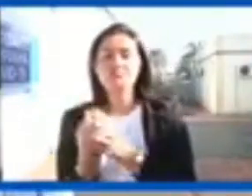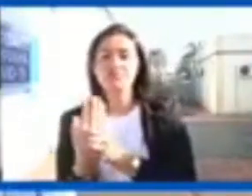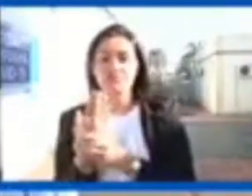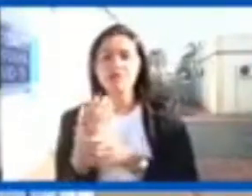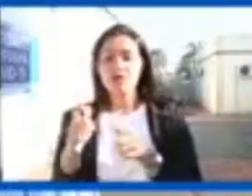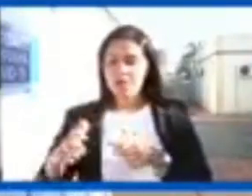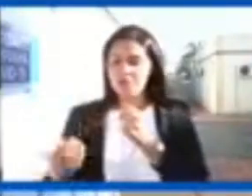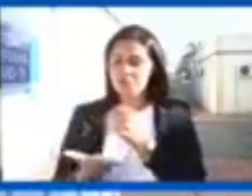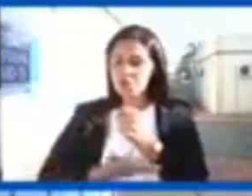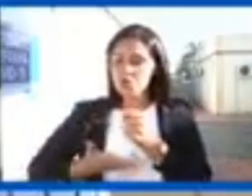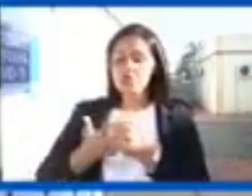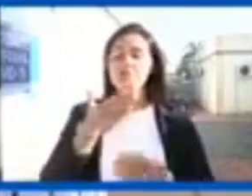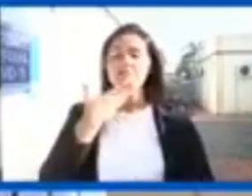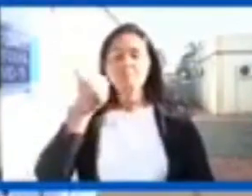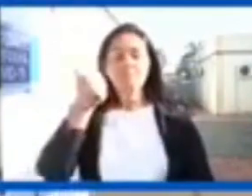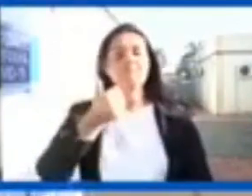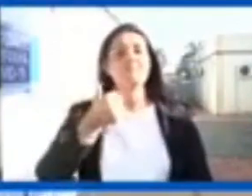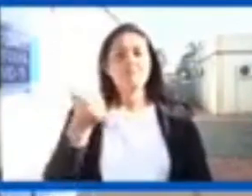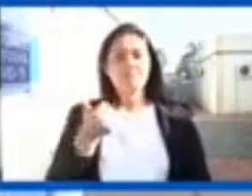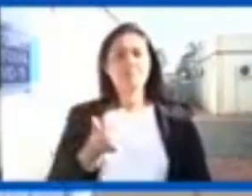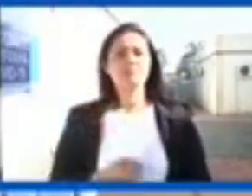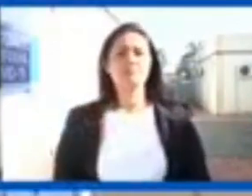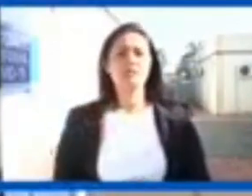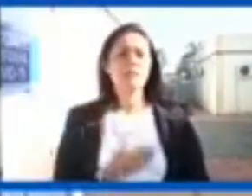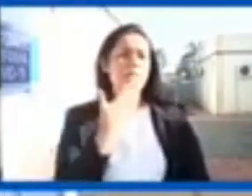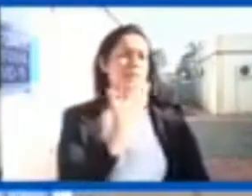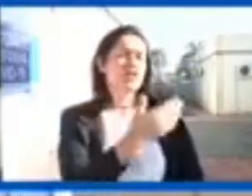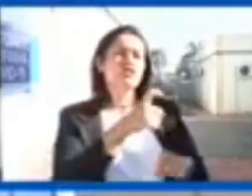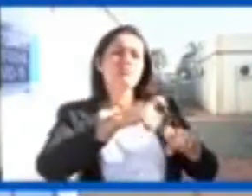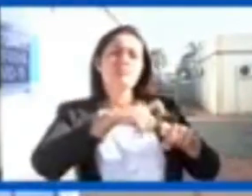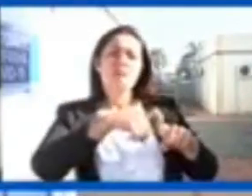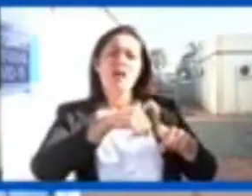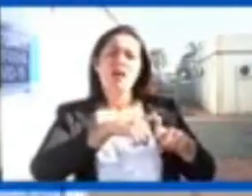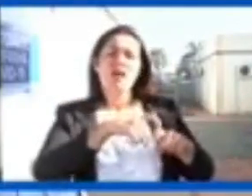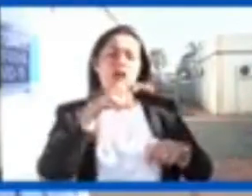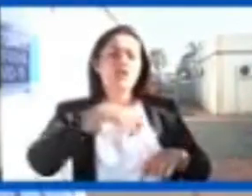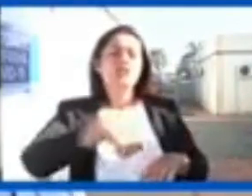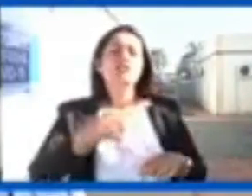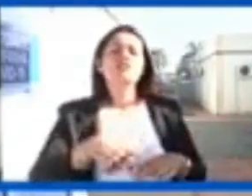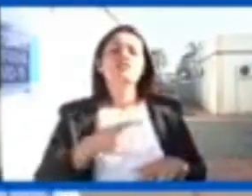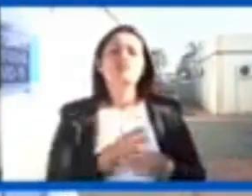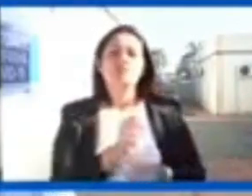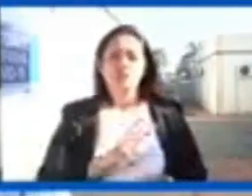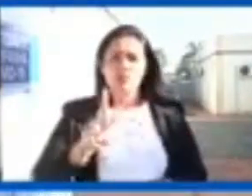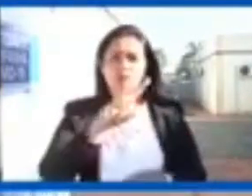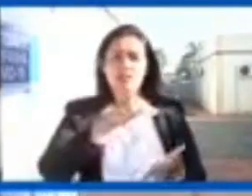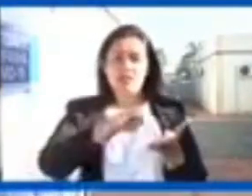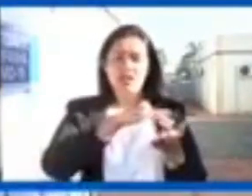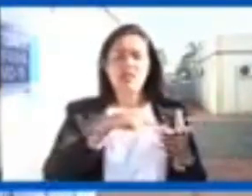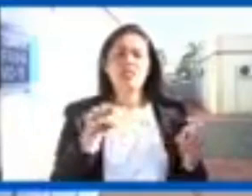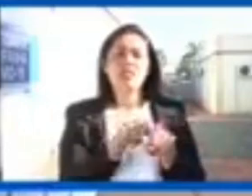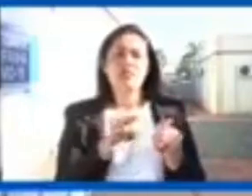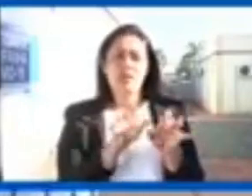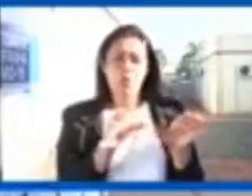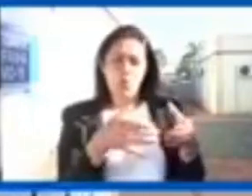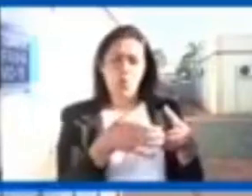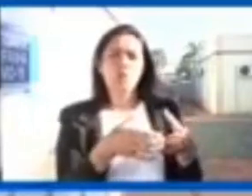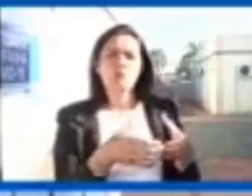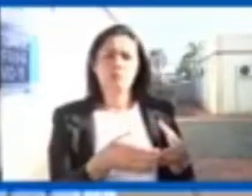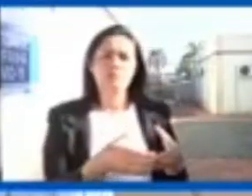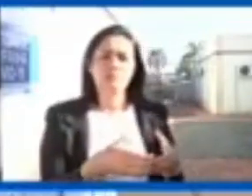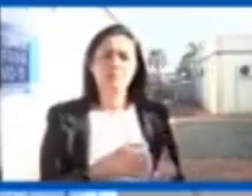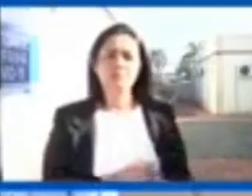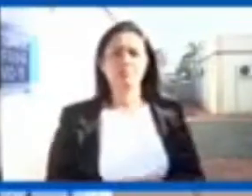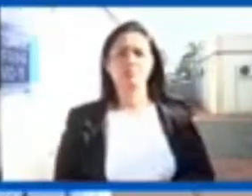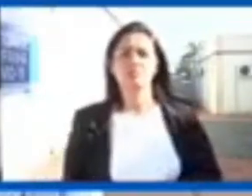estrutura oferecida pelos eu convido o Dr Shaw Diz ele que é o médico de Votuporanga é secretário executivo também do comitê eu tô tchau